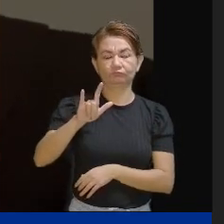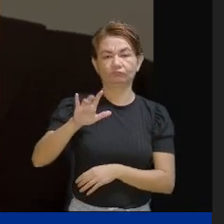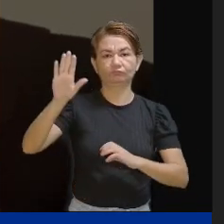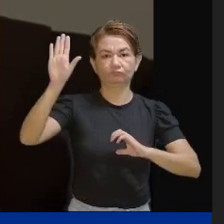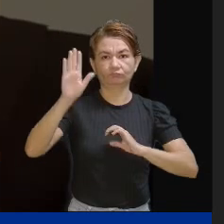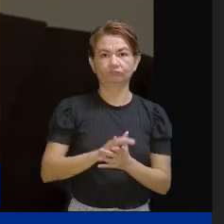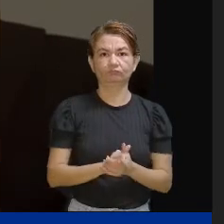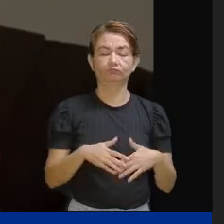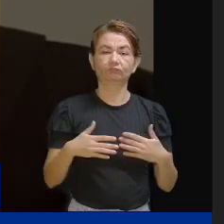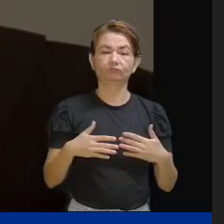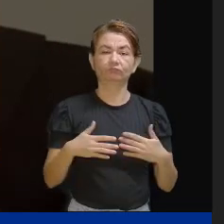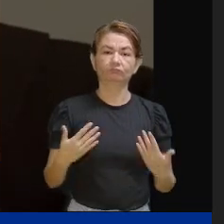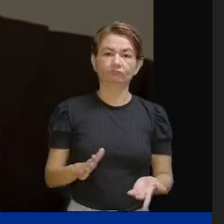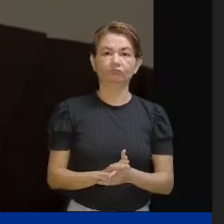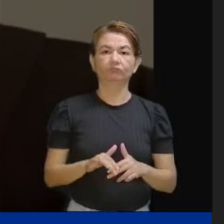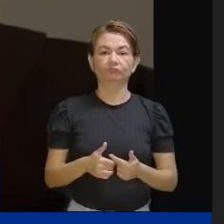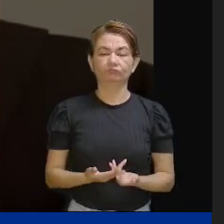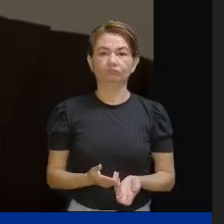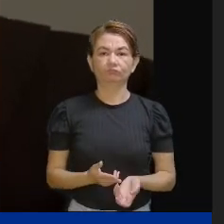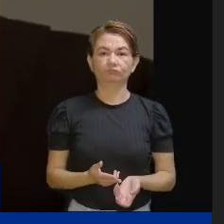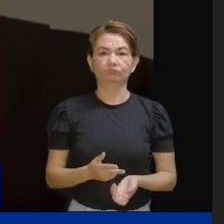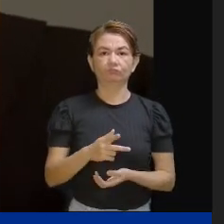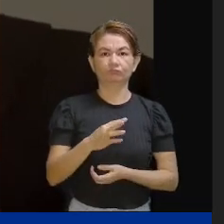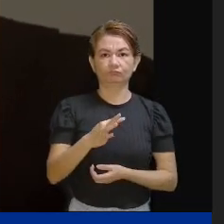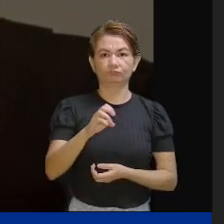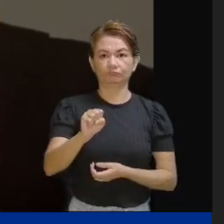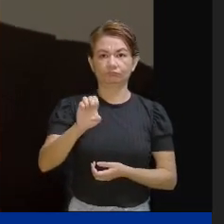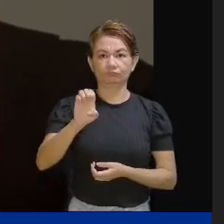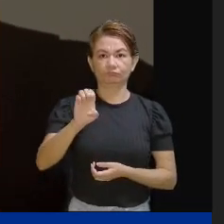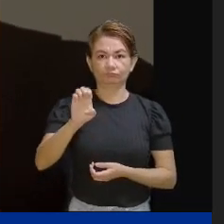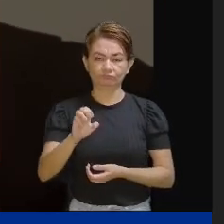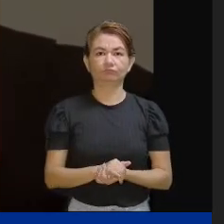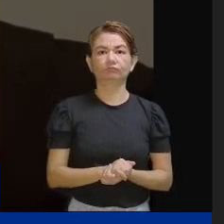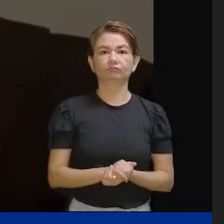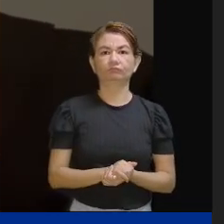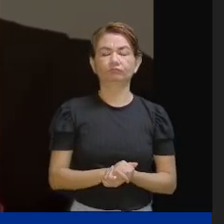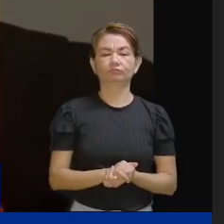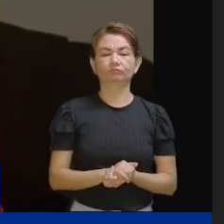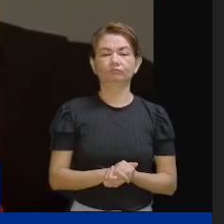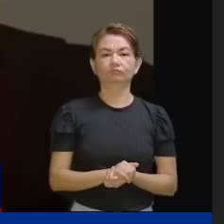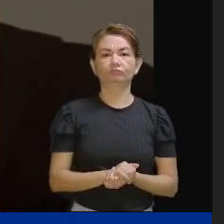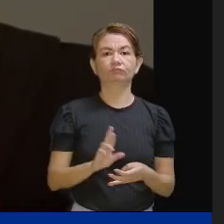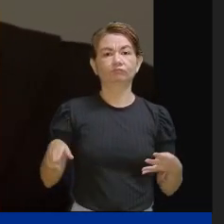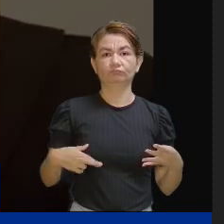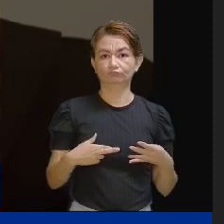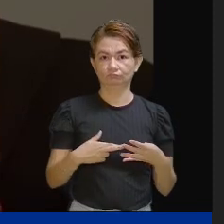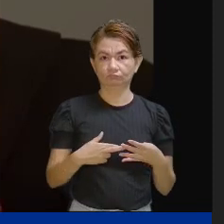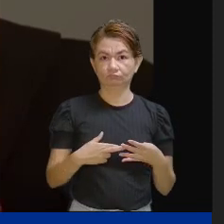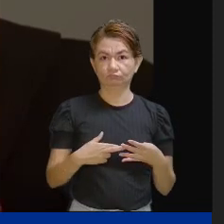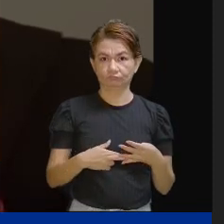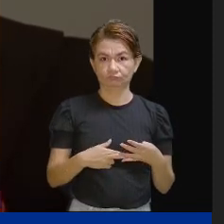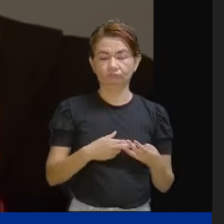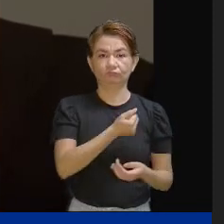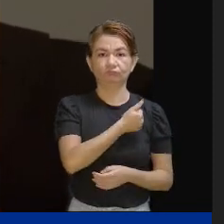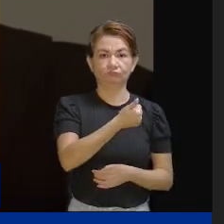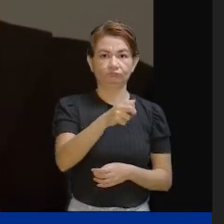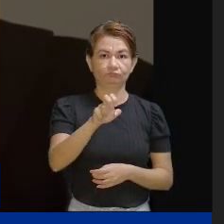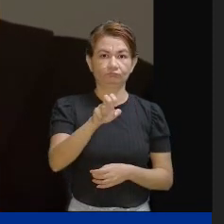é pacificado, inclusive, pelo TSE, no agravo RESP número